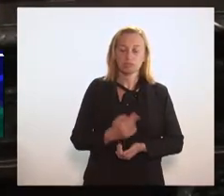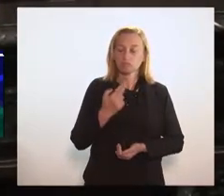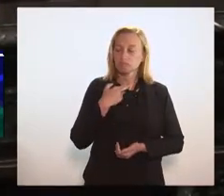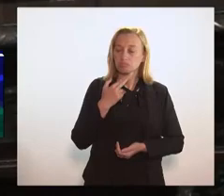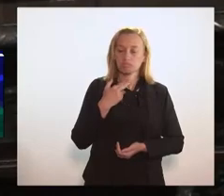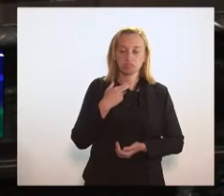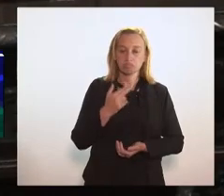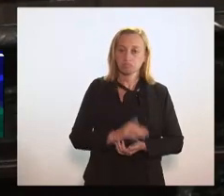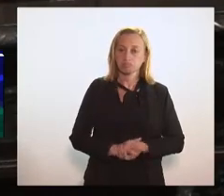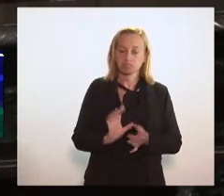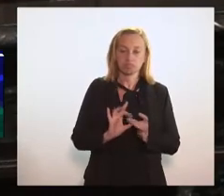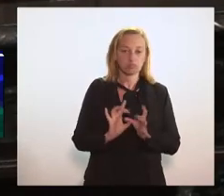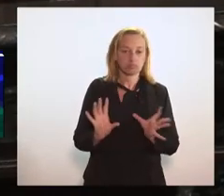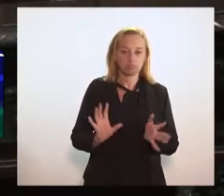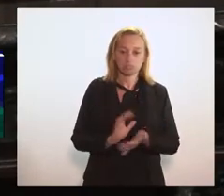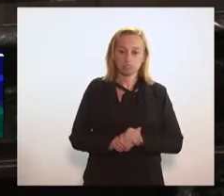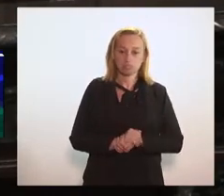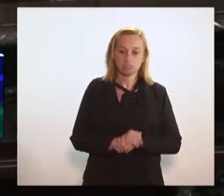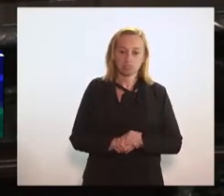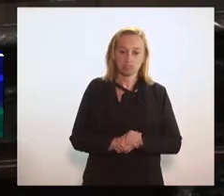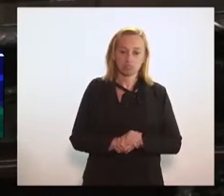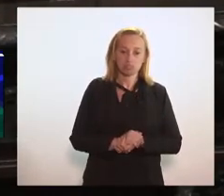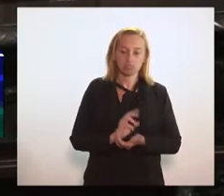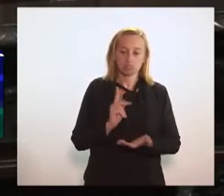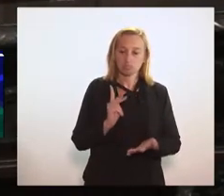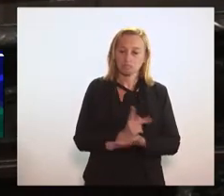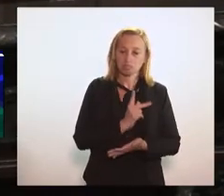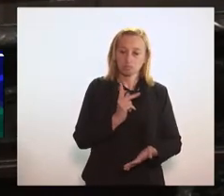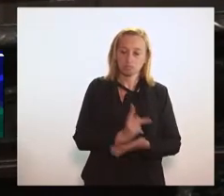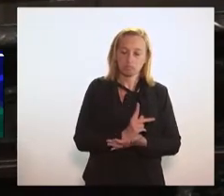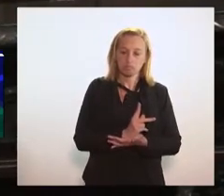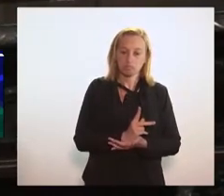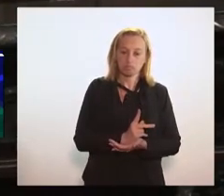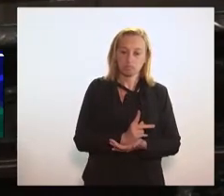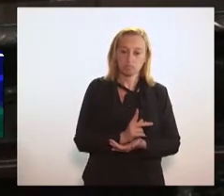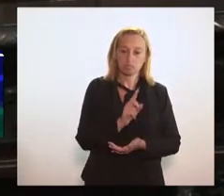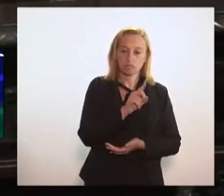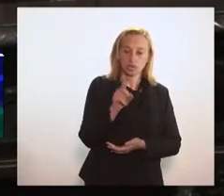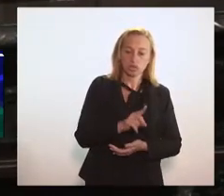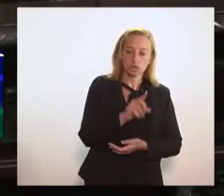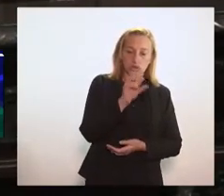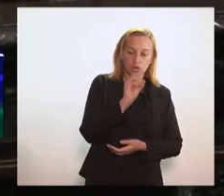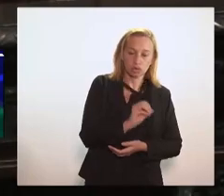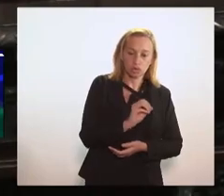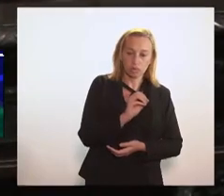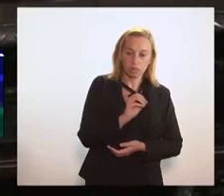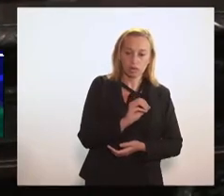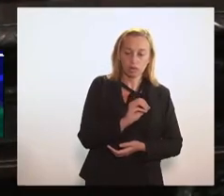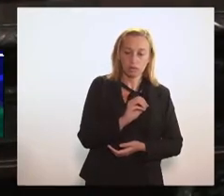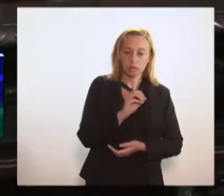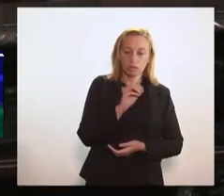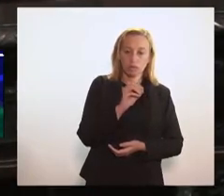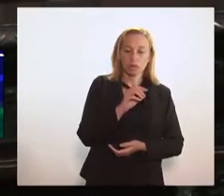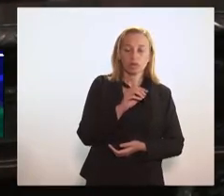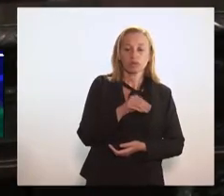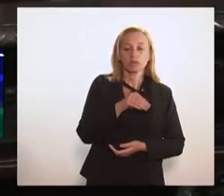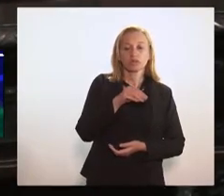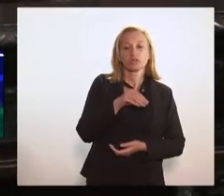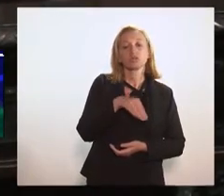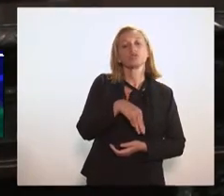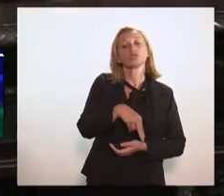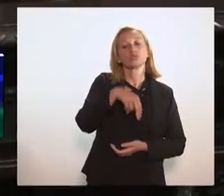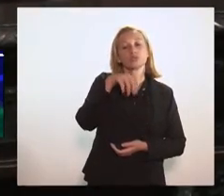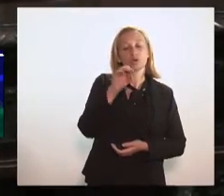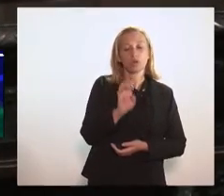podemos permitir essa discriminação entre Zona Norte e Zona Sul, quando se trata da Zona Norte, a